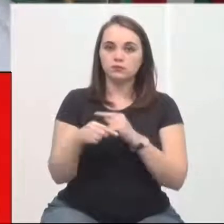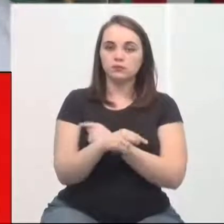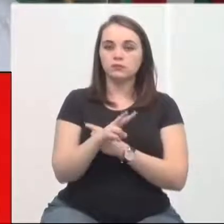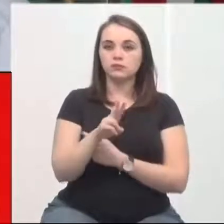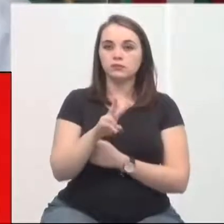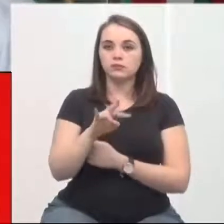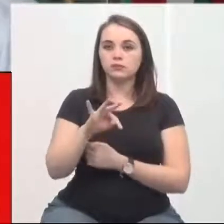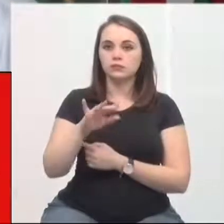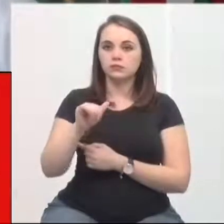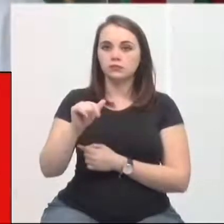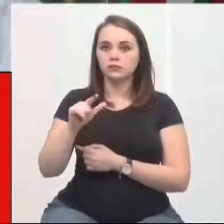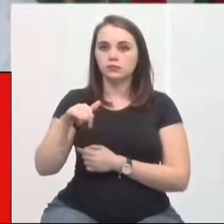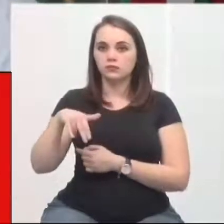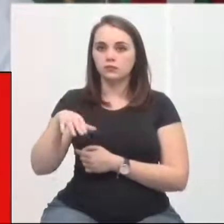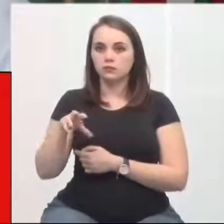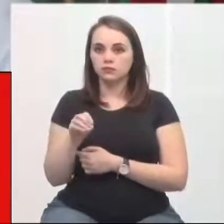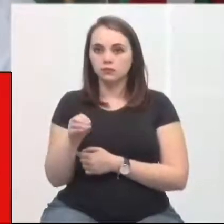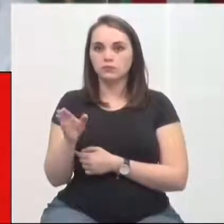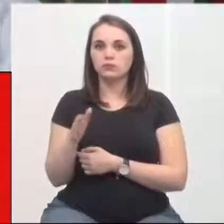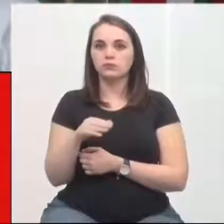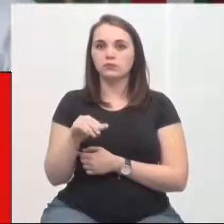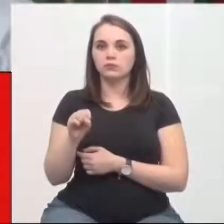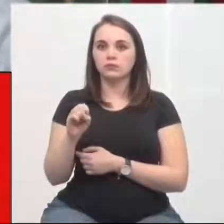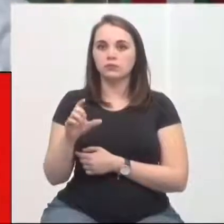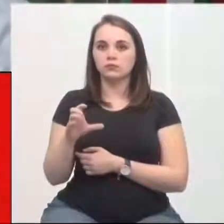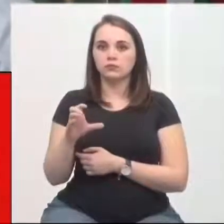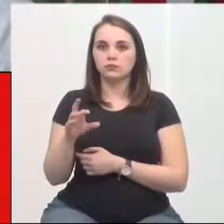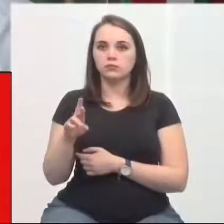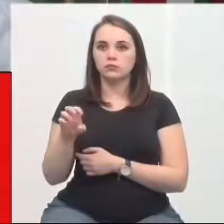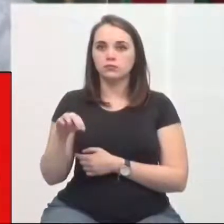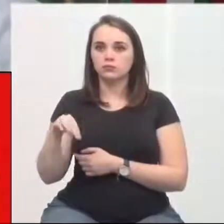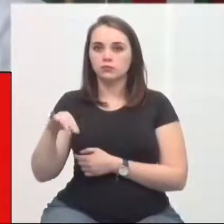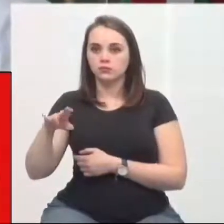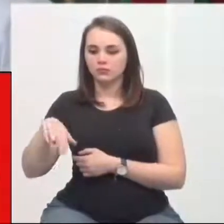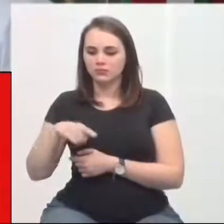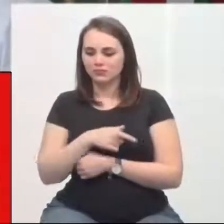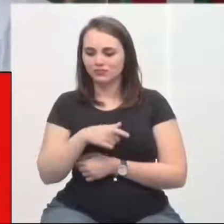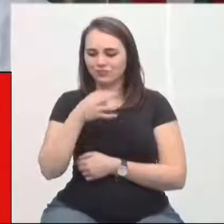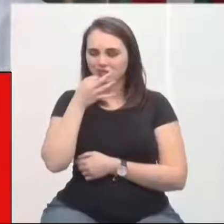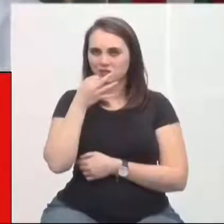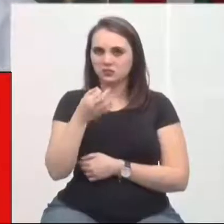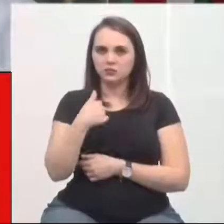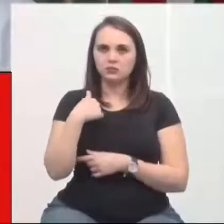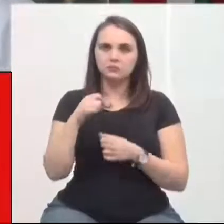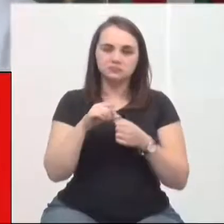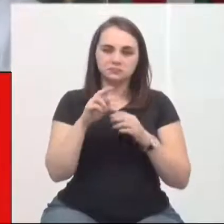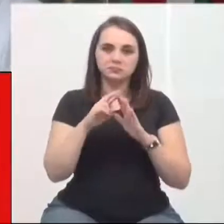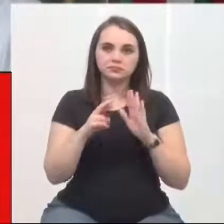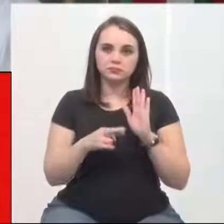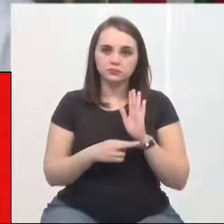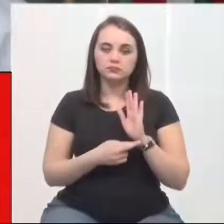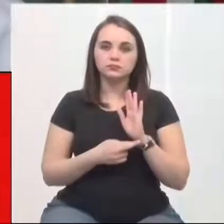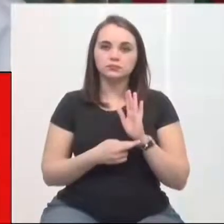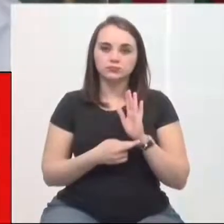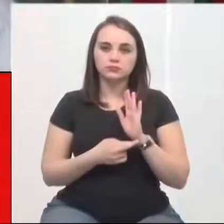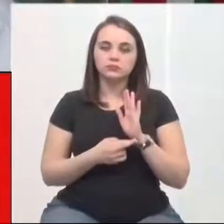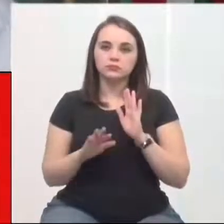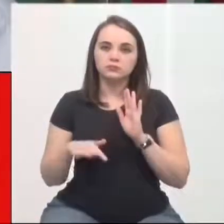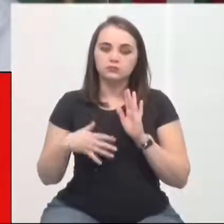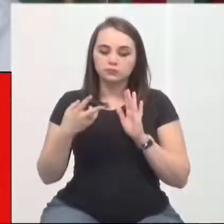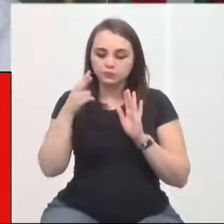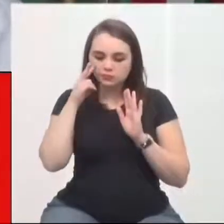se encontrava numa situação deplorável, estava horrível. Fiz um requerimento e quando eu